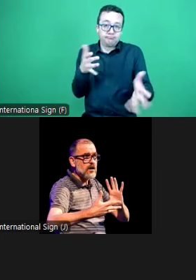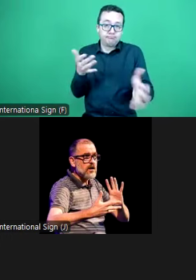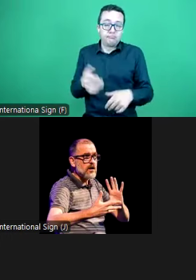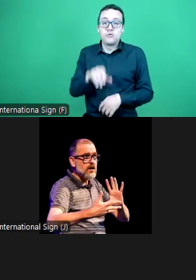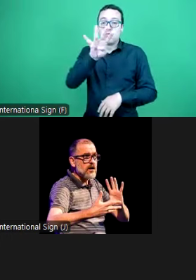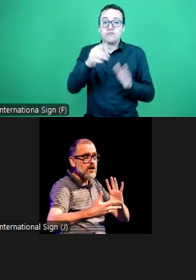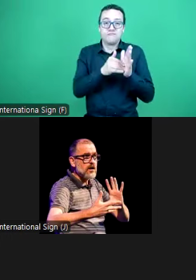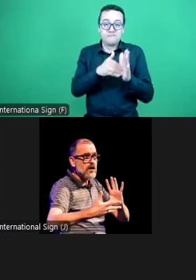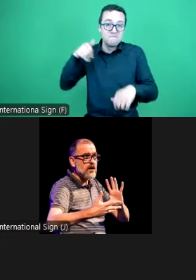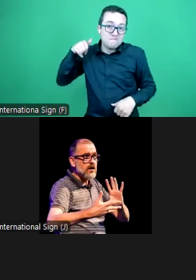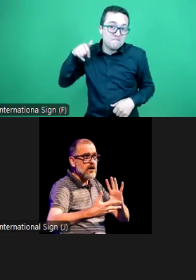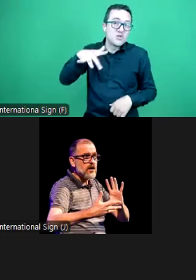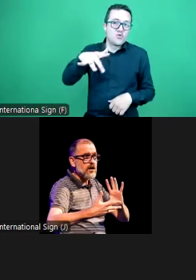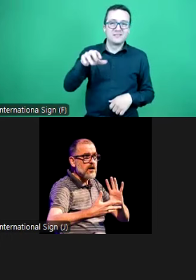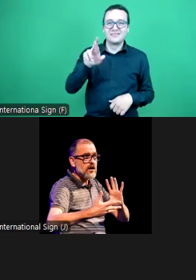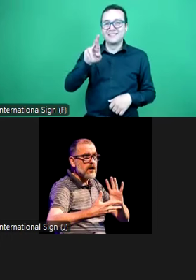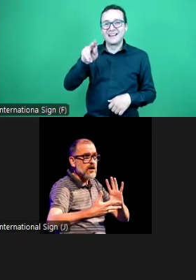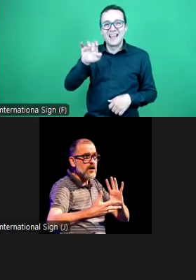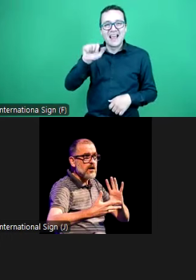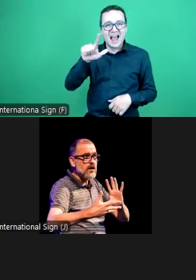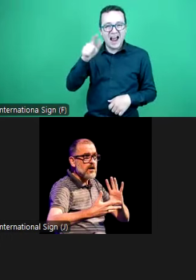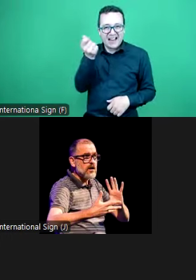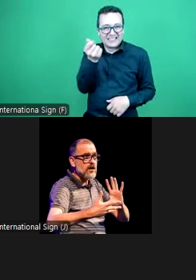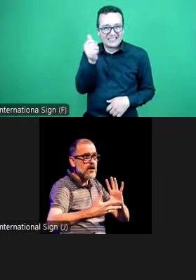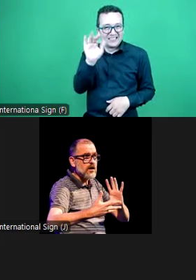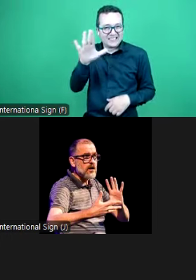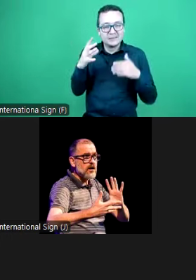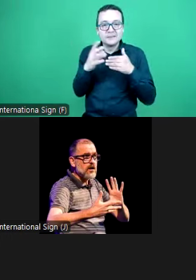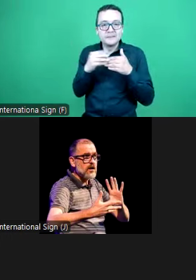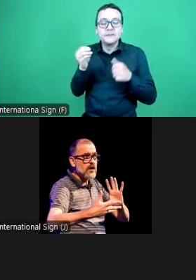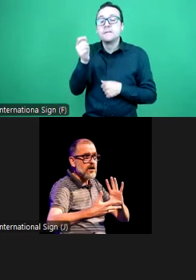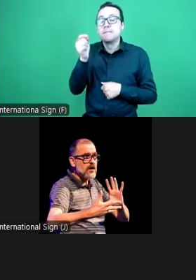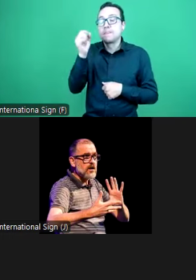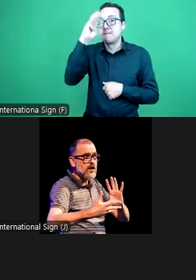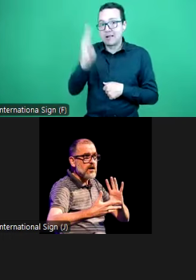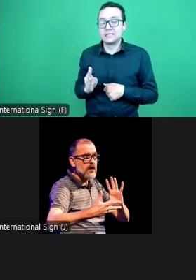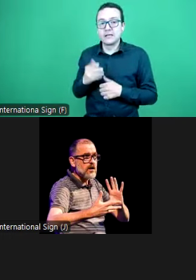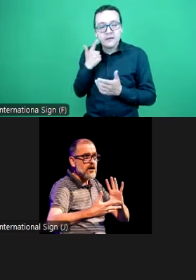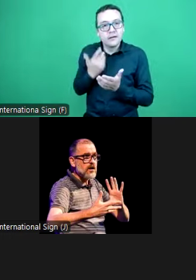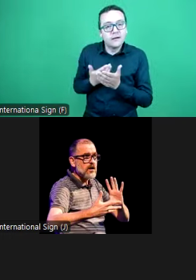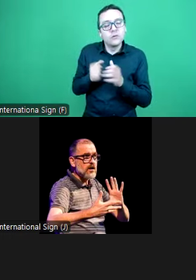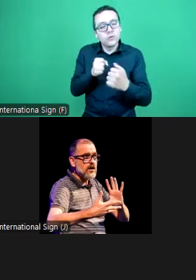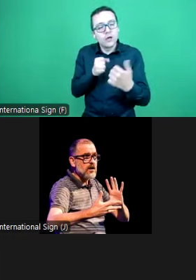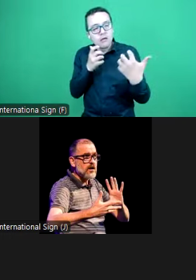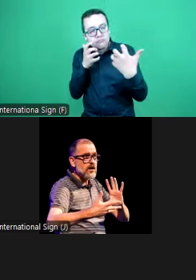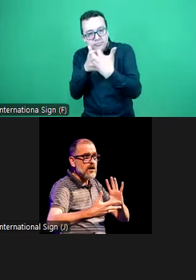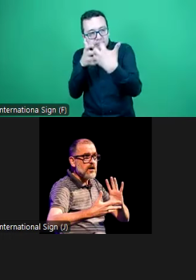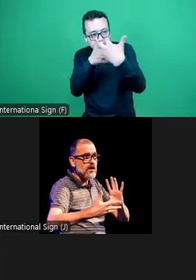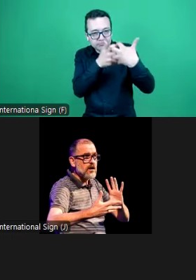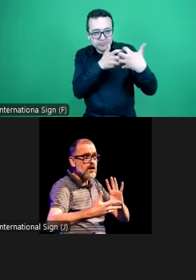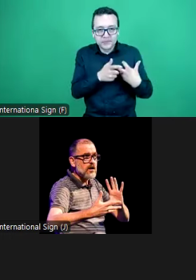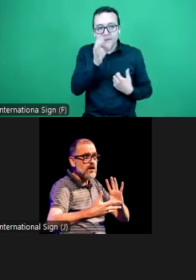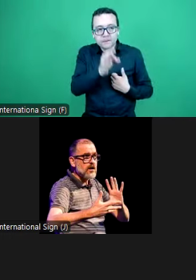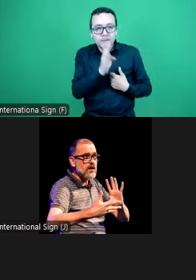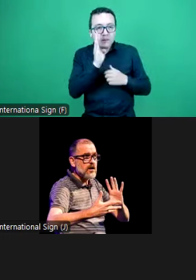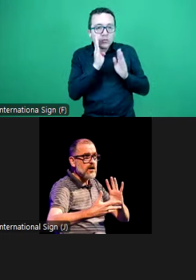no procedimento e se aproxima de um modelo mais integral, focando no paciente e seus problemas e, com isso, utilizando uma